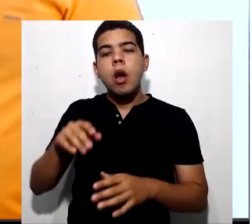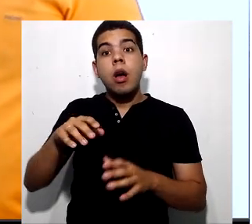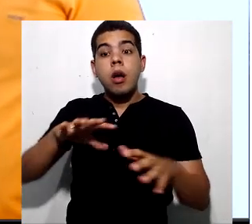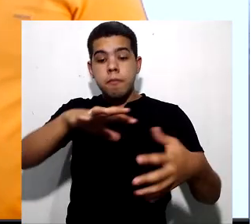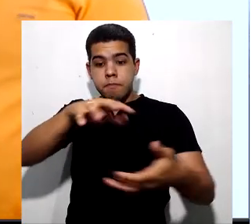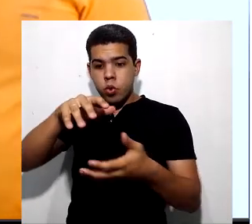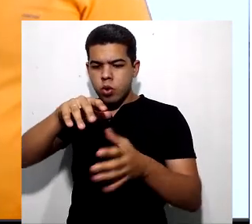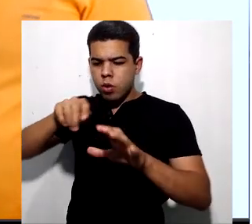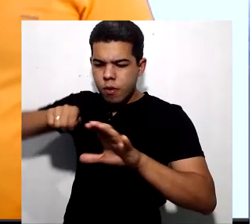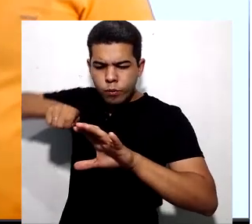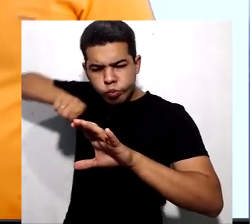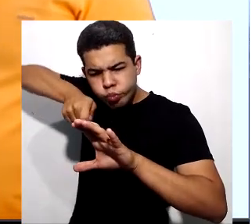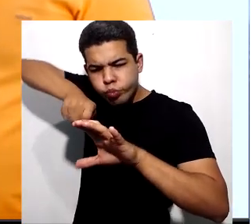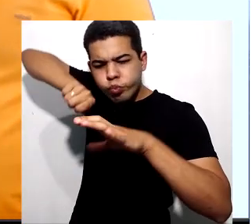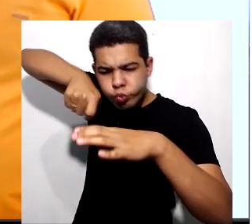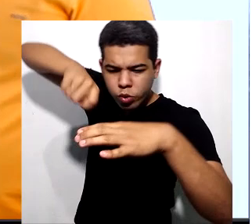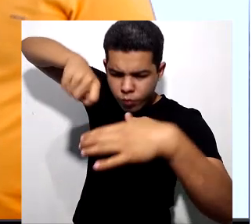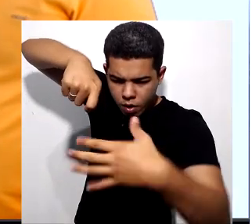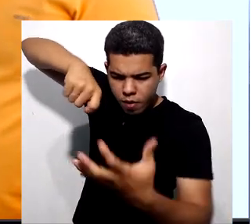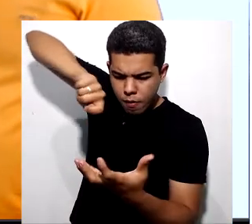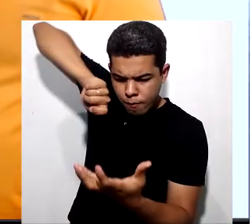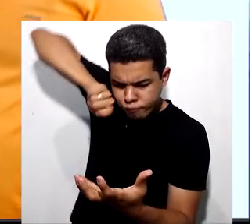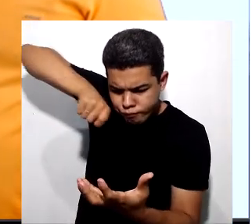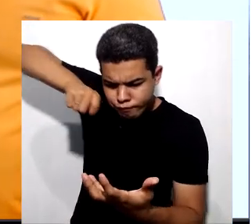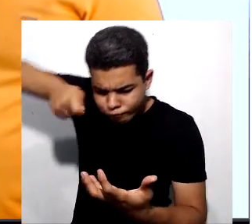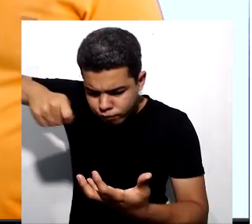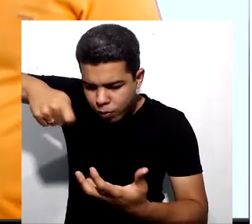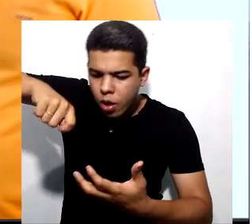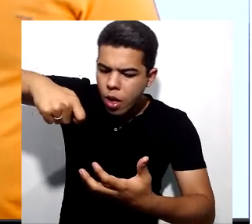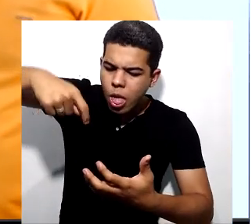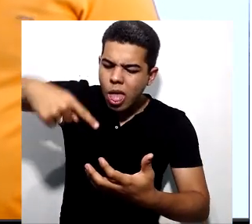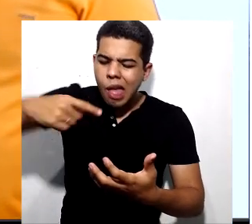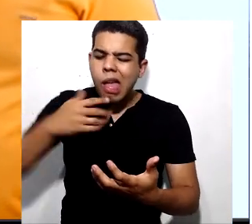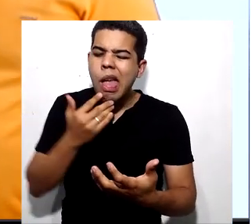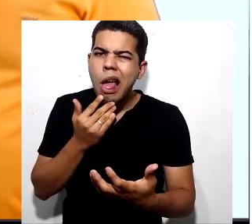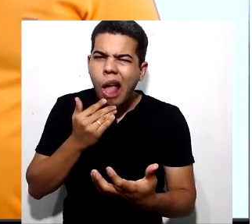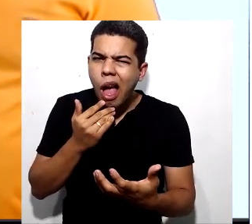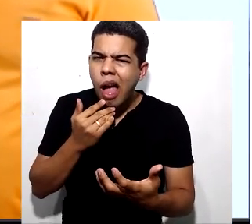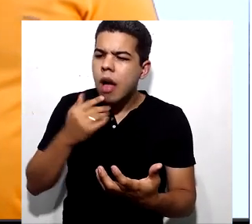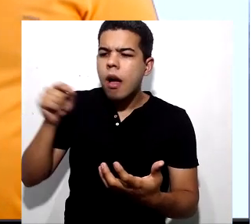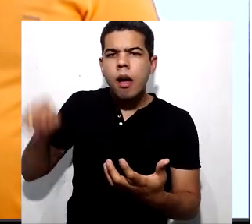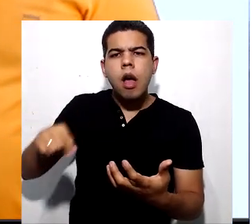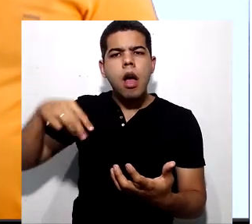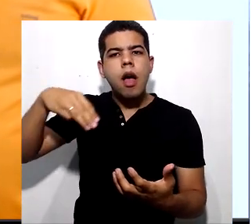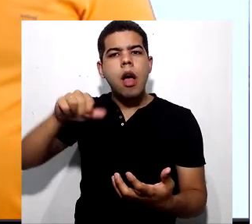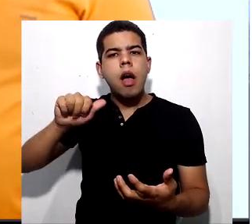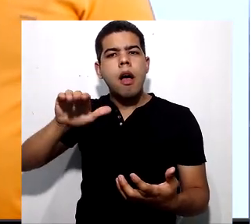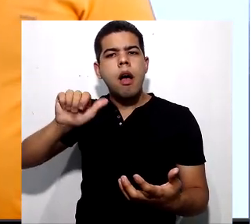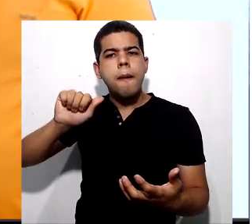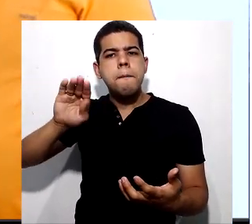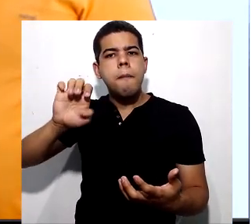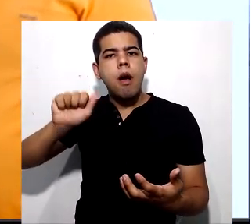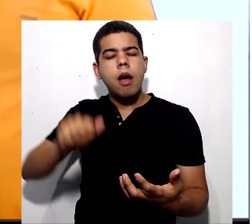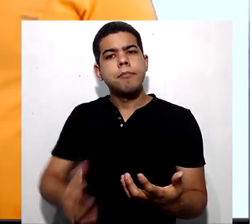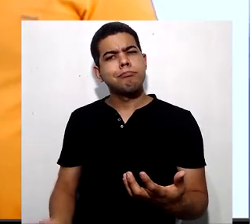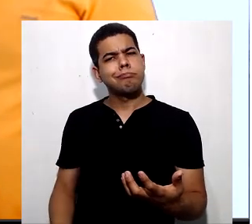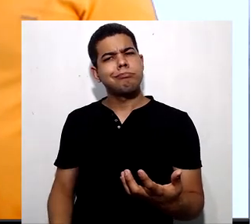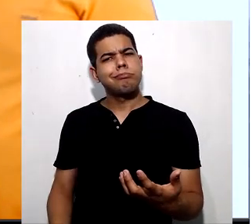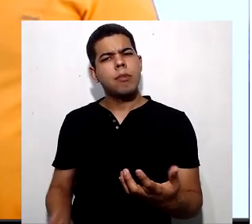metáfora dos seres humanos, dos seres humanos que nascem na exclusão, vivem na exclusão e